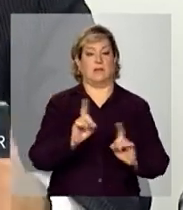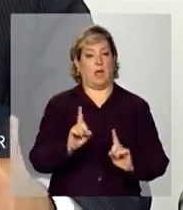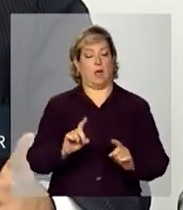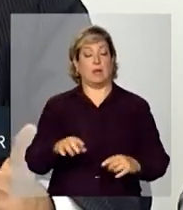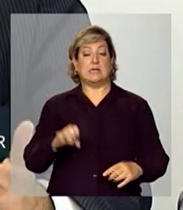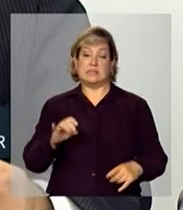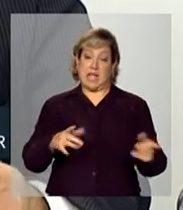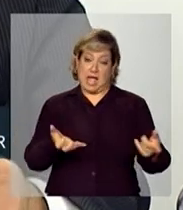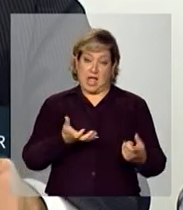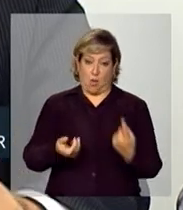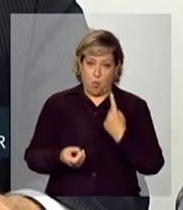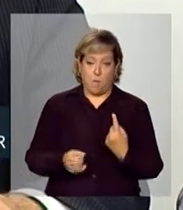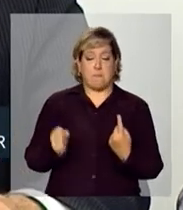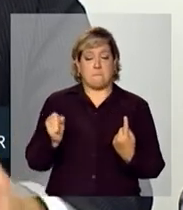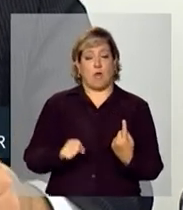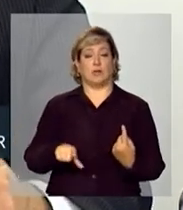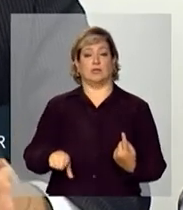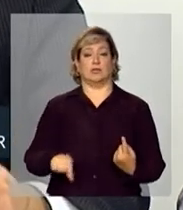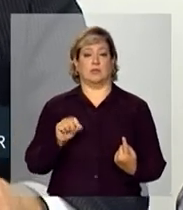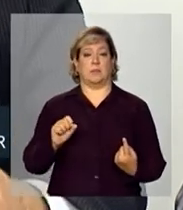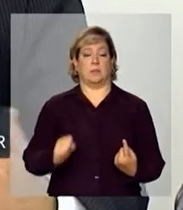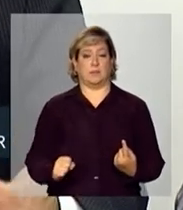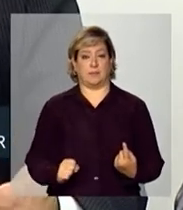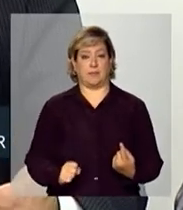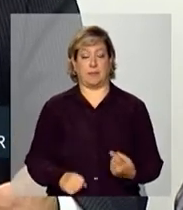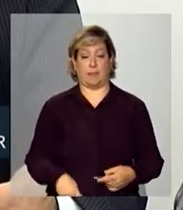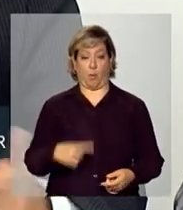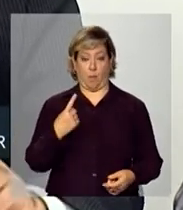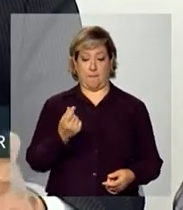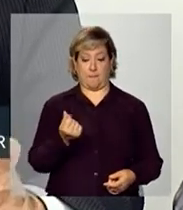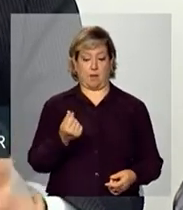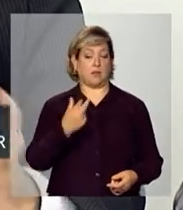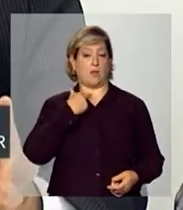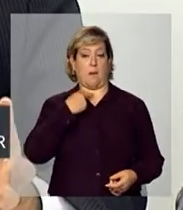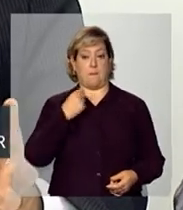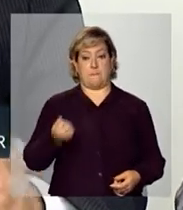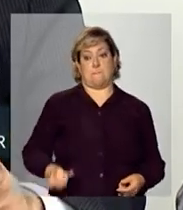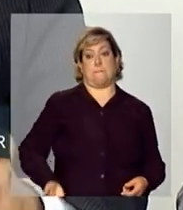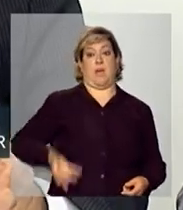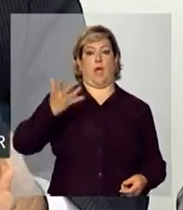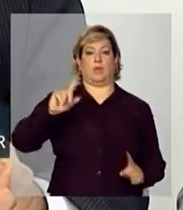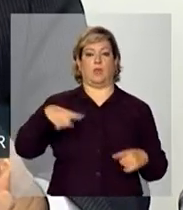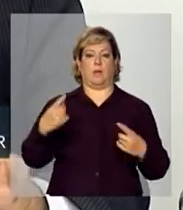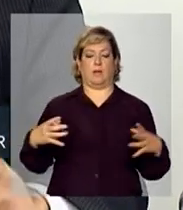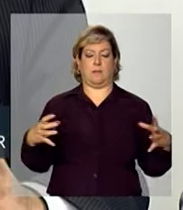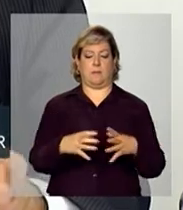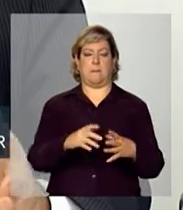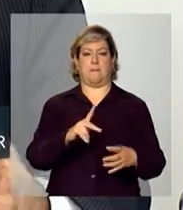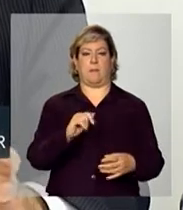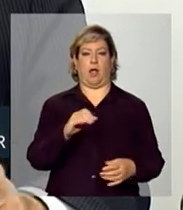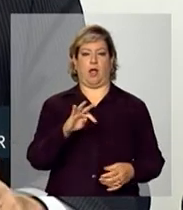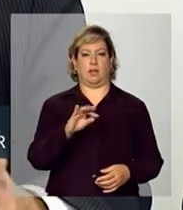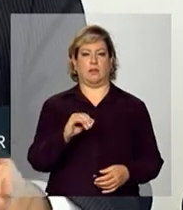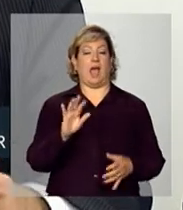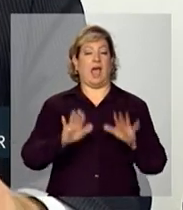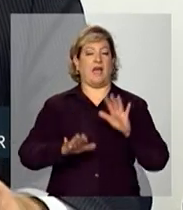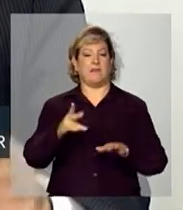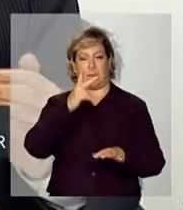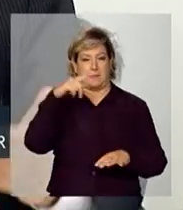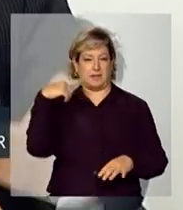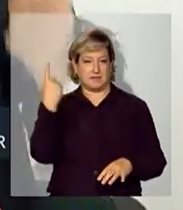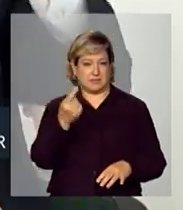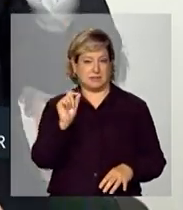que um preço individualmente não pode ser maior do que o pacote porque muitas vezes a empresa usa isso como estratégia